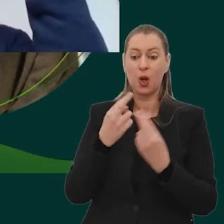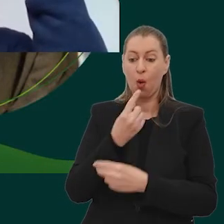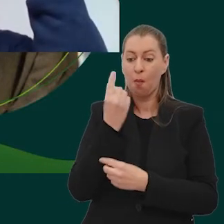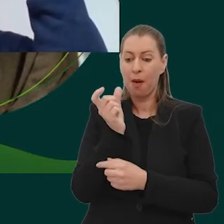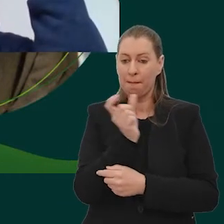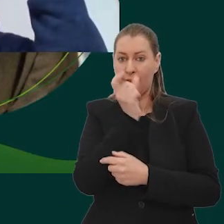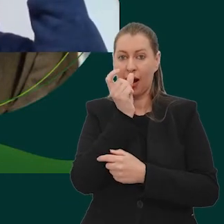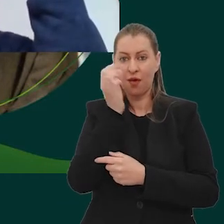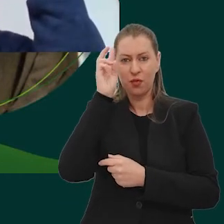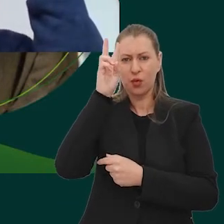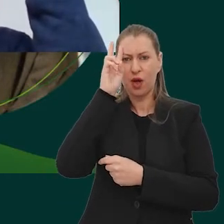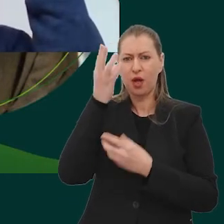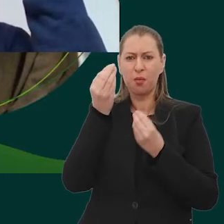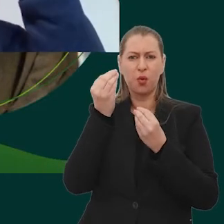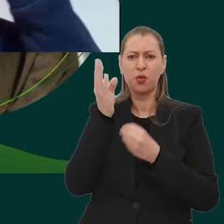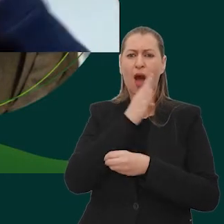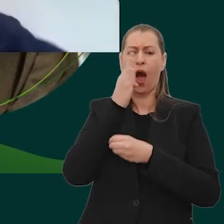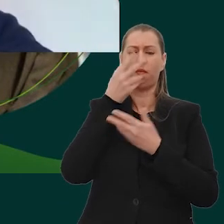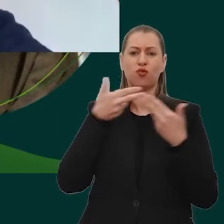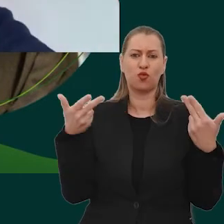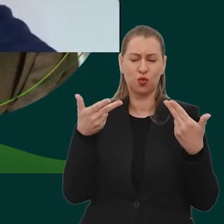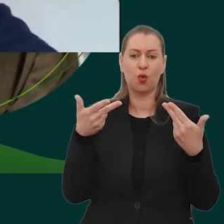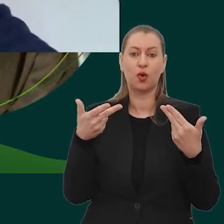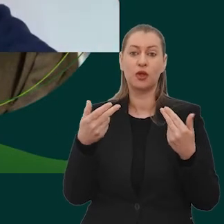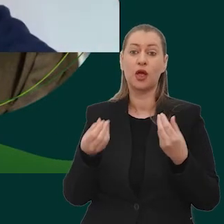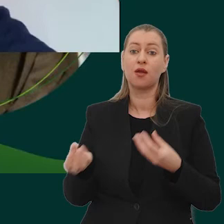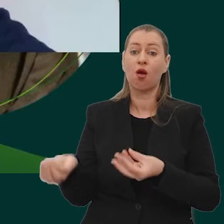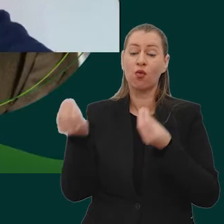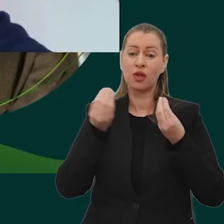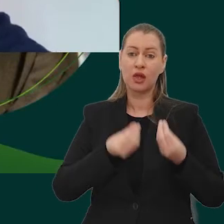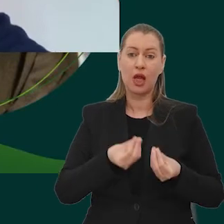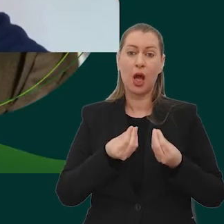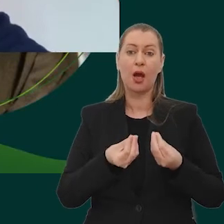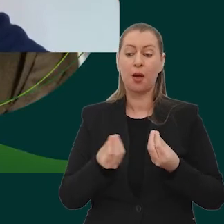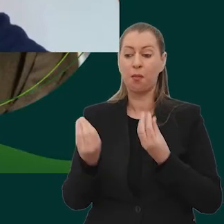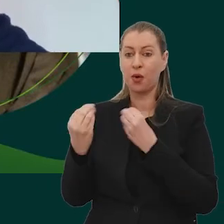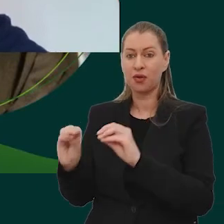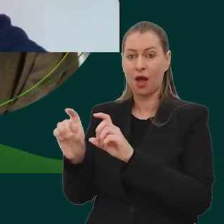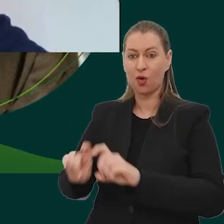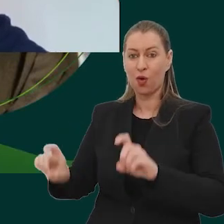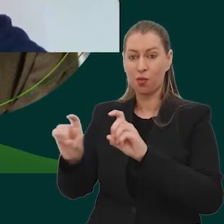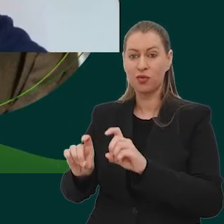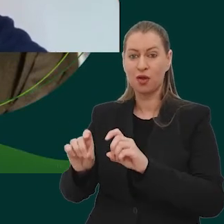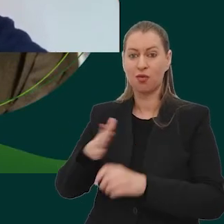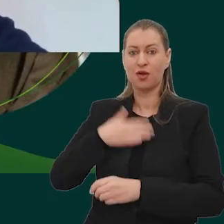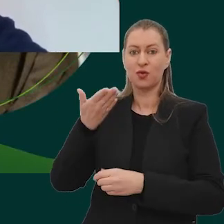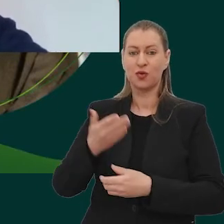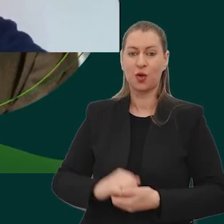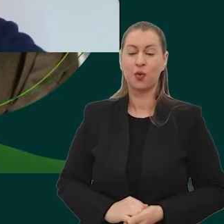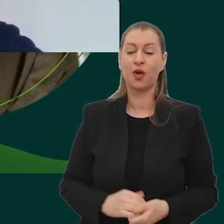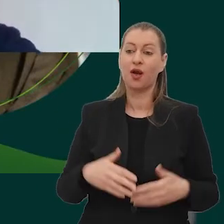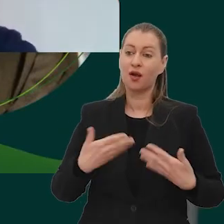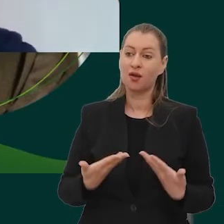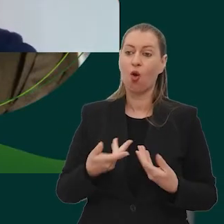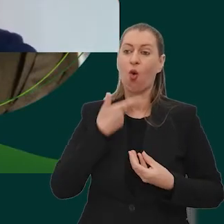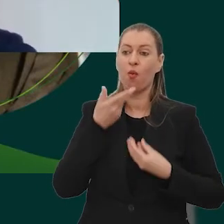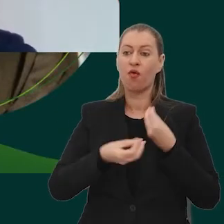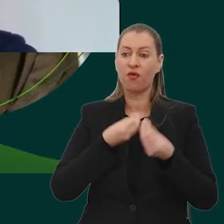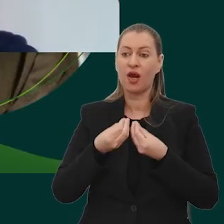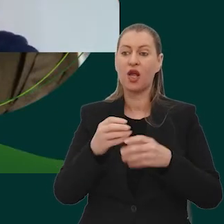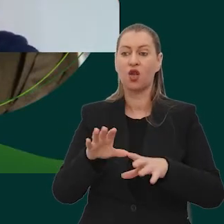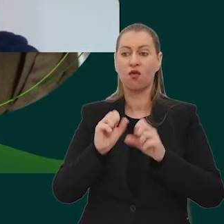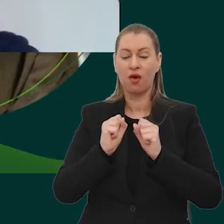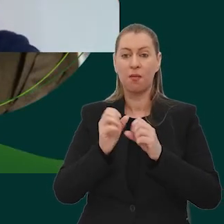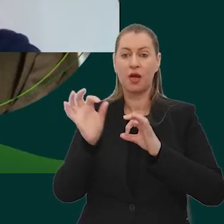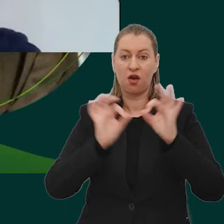palavra faz tu lembrar assim de um flashback imenso, e trazer isso para a máquina é um negócio assim assustador. Então, que nem eu falei, tu vai pegar,